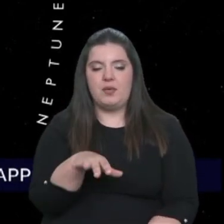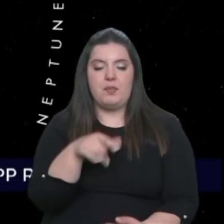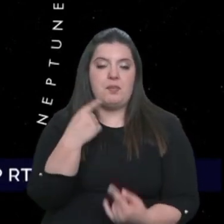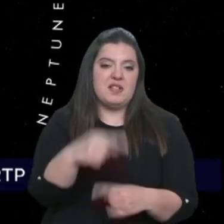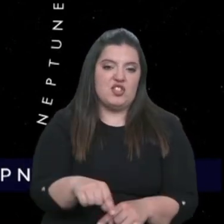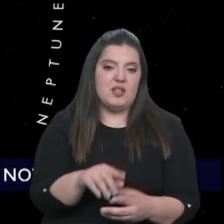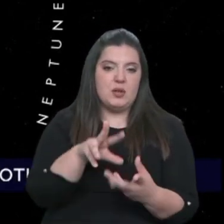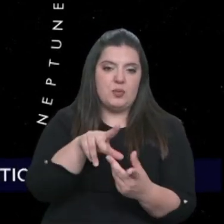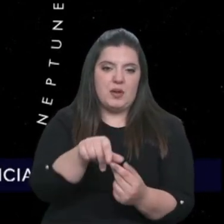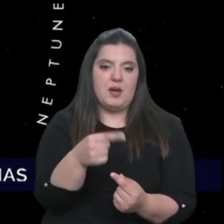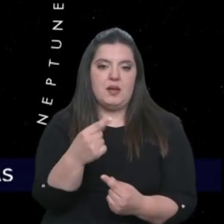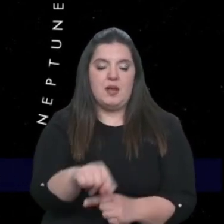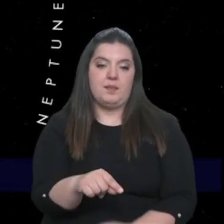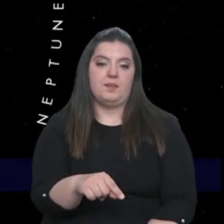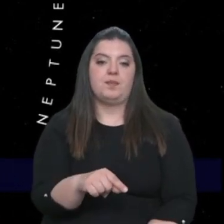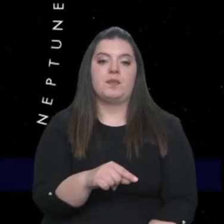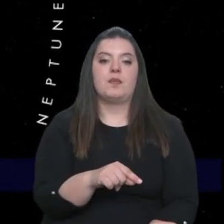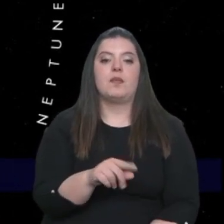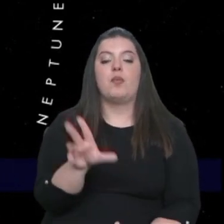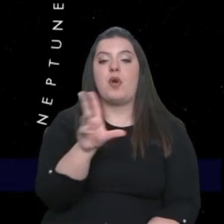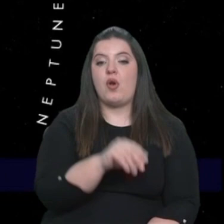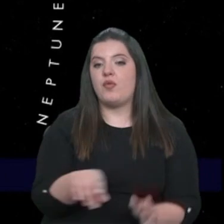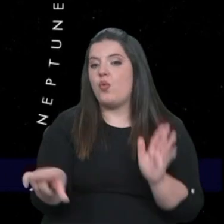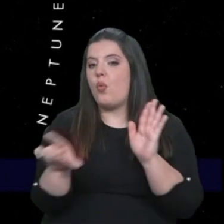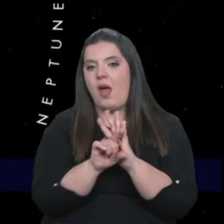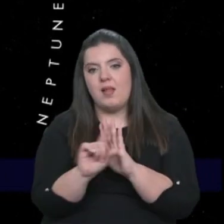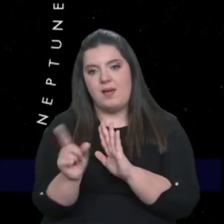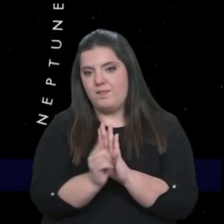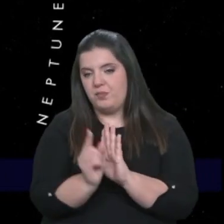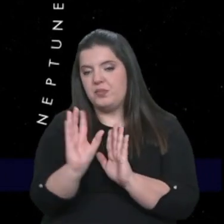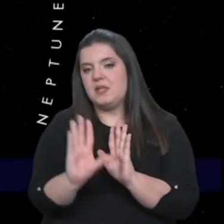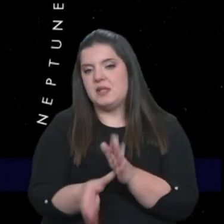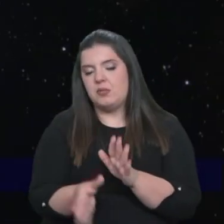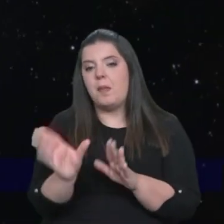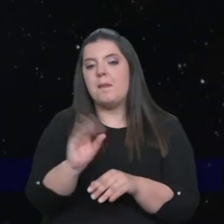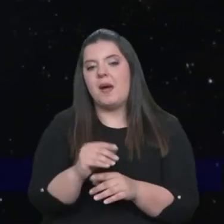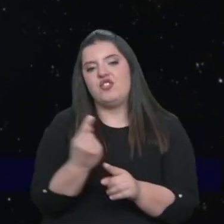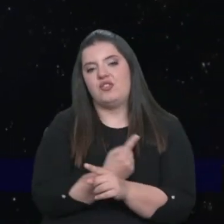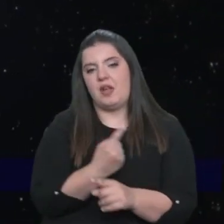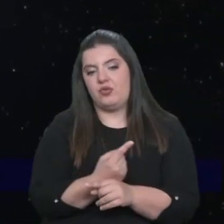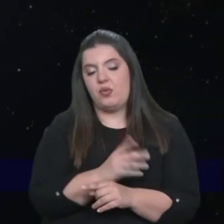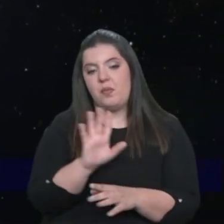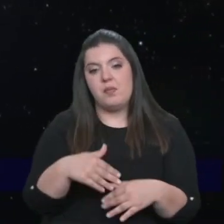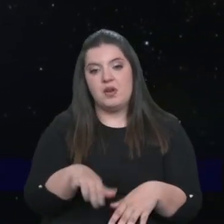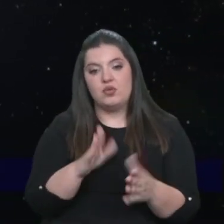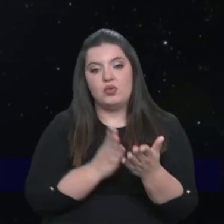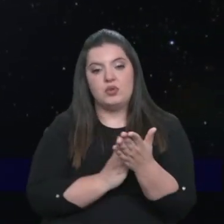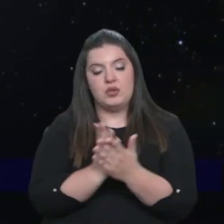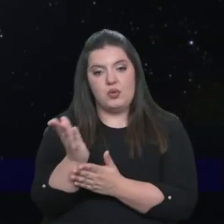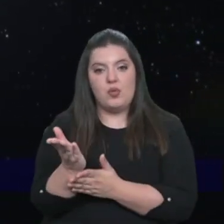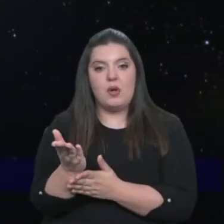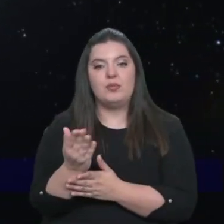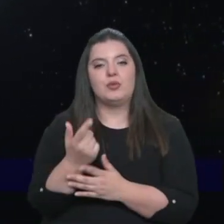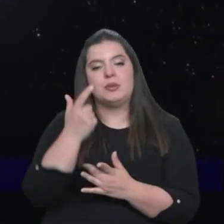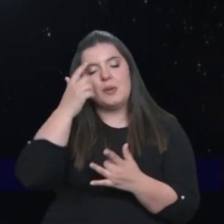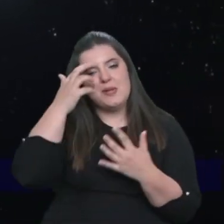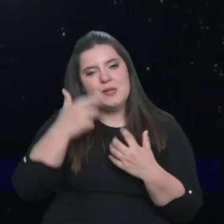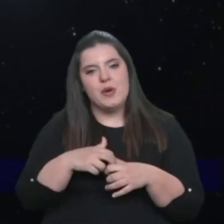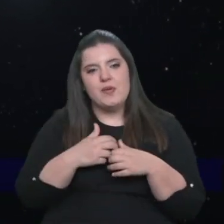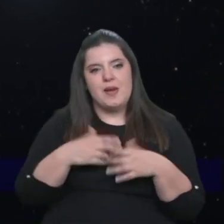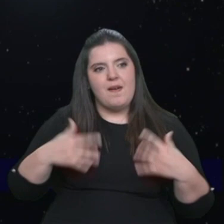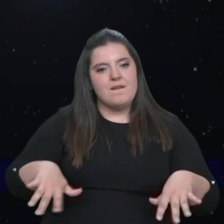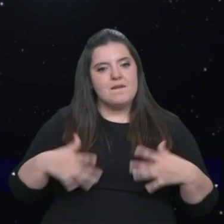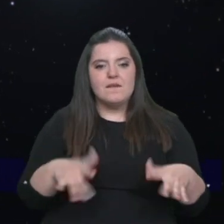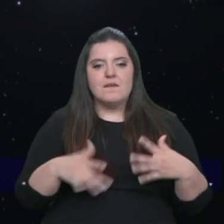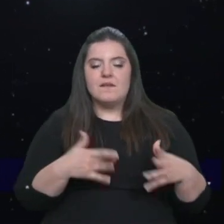é estatística, é uma prova estatística, não é lei, precisamos de muito mais dados, mas continuamos com esta comissão, digamos assim,